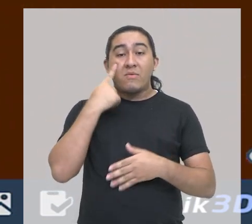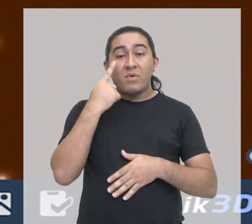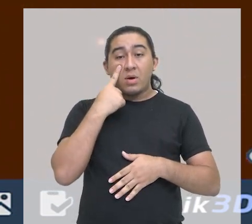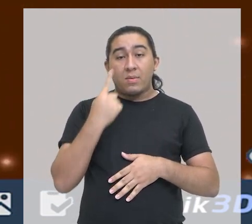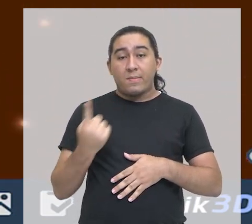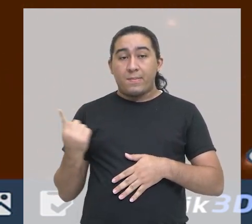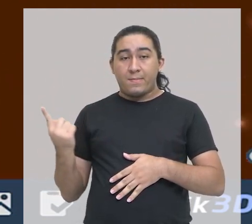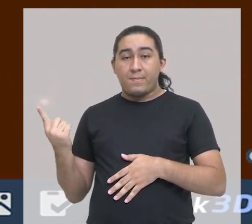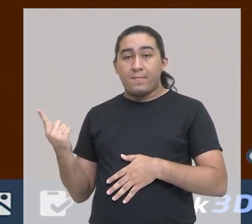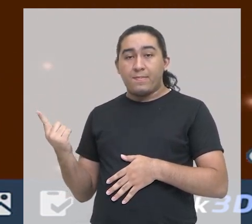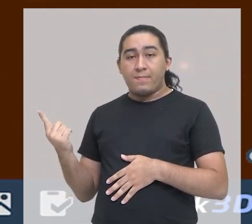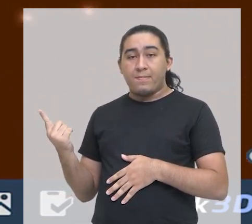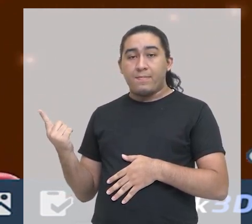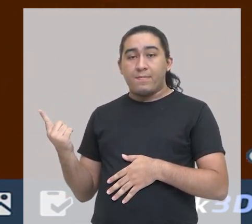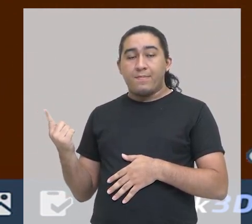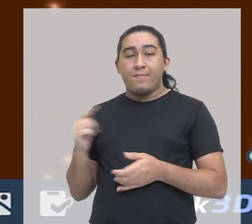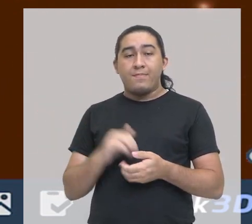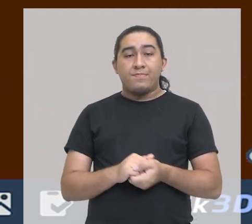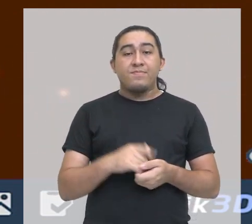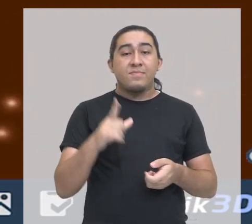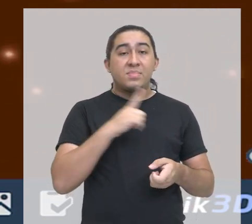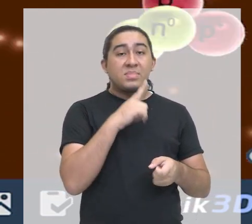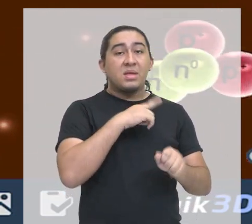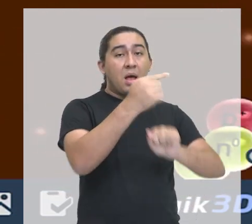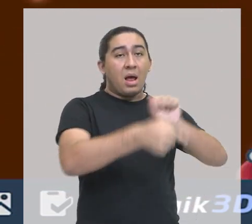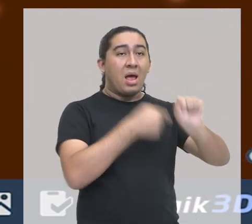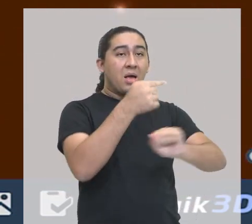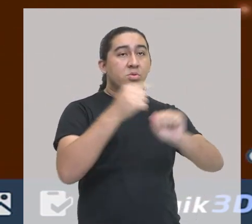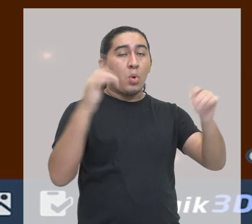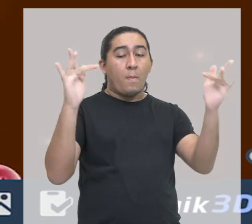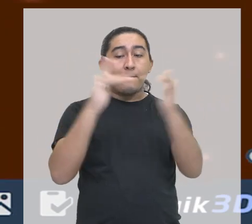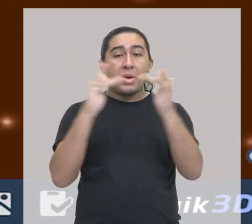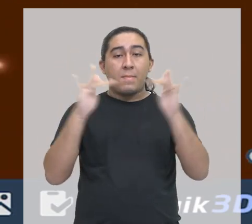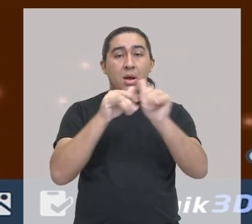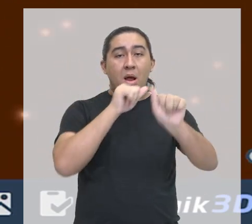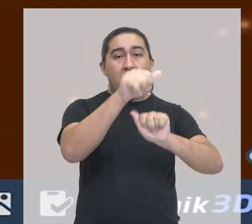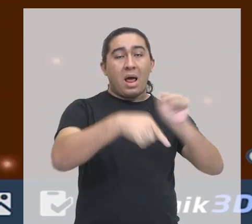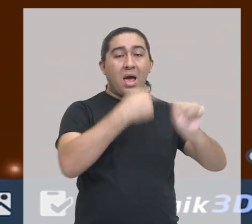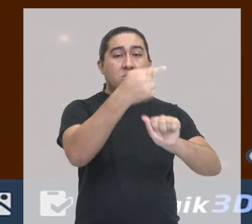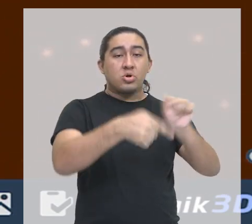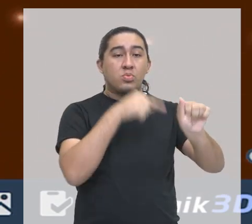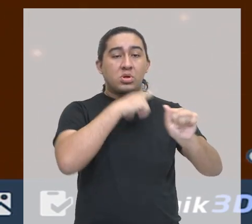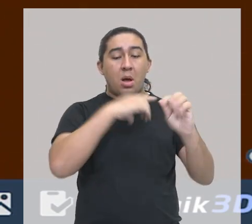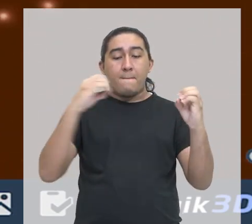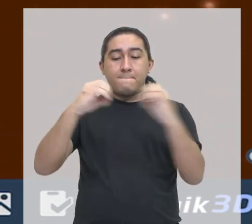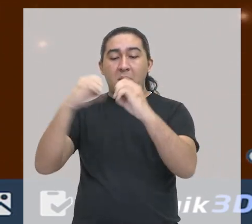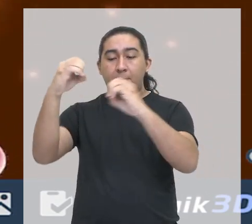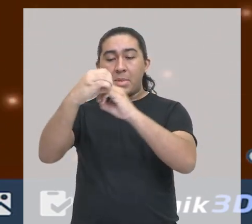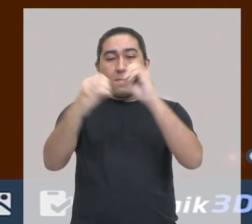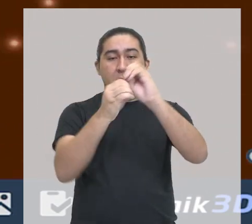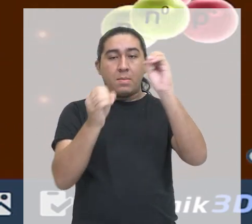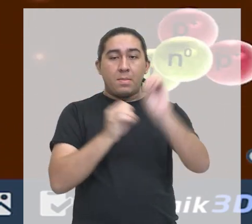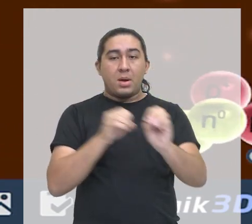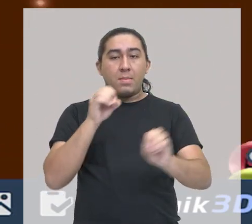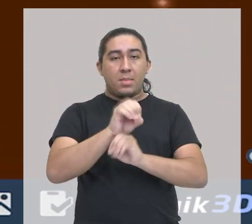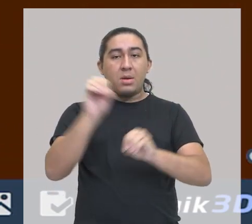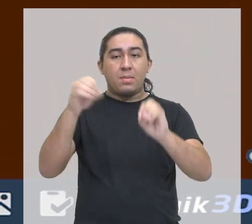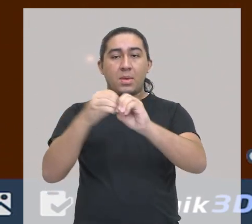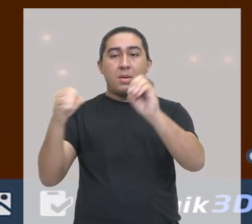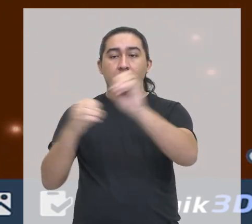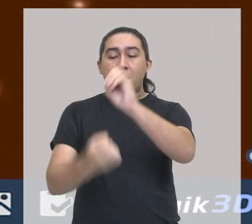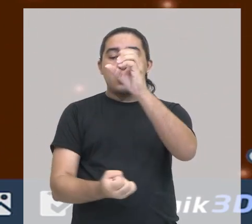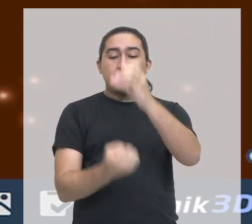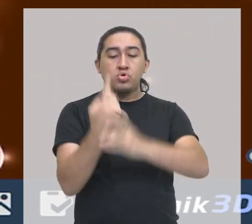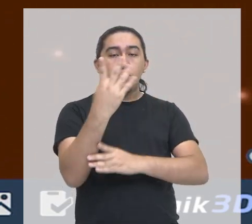observarem. Os átomos eles vão se chocando, certo? O núcleo de átomos mais simples e vão